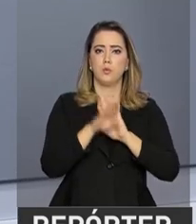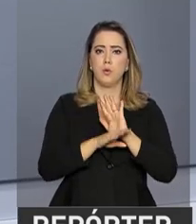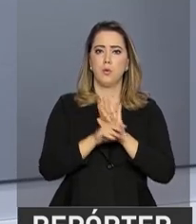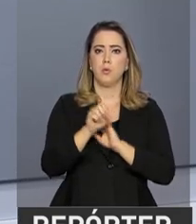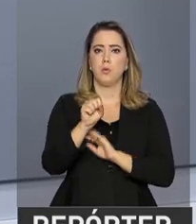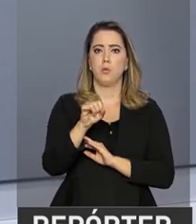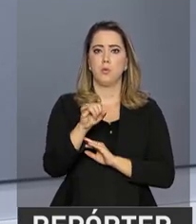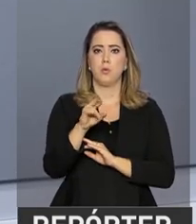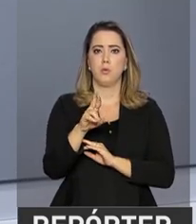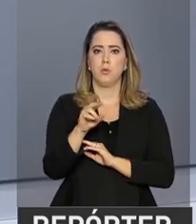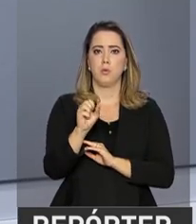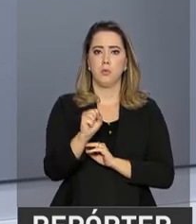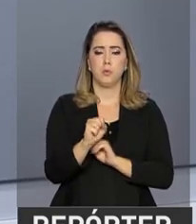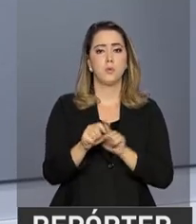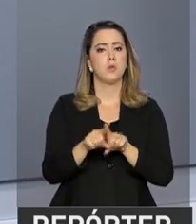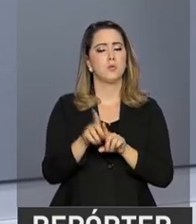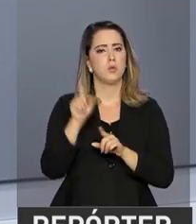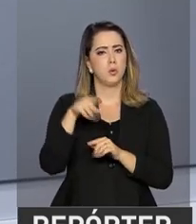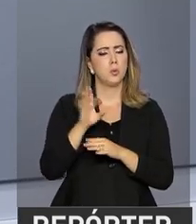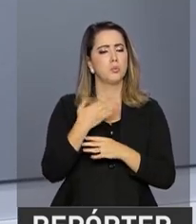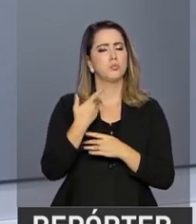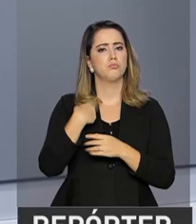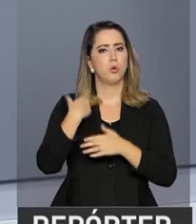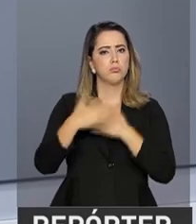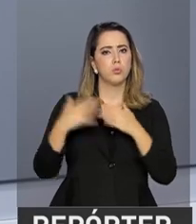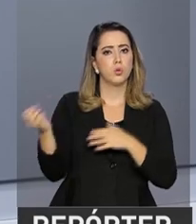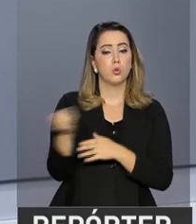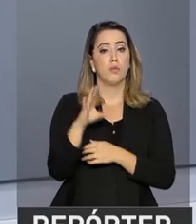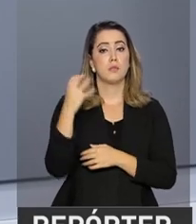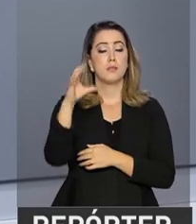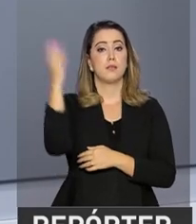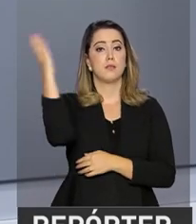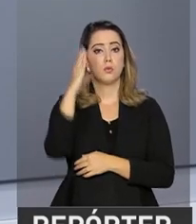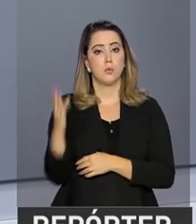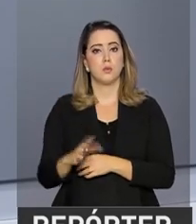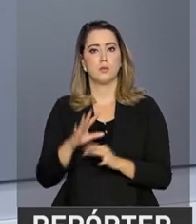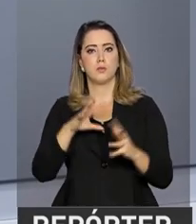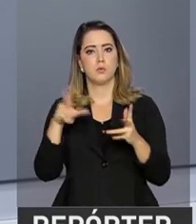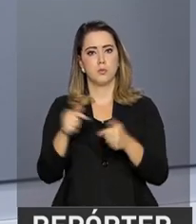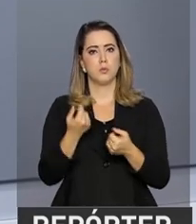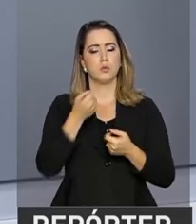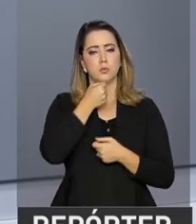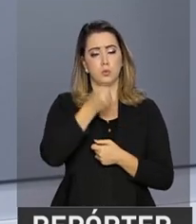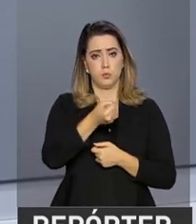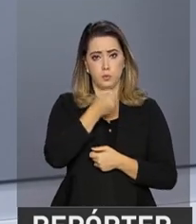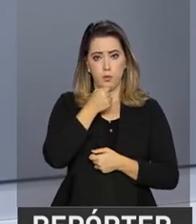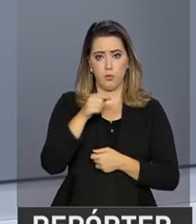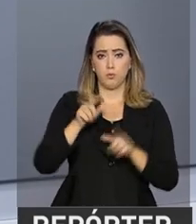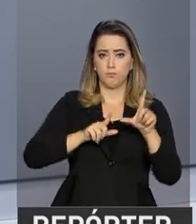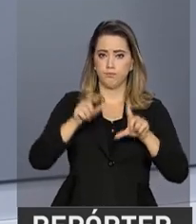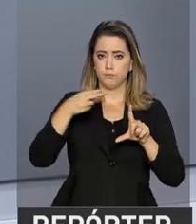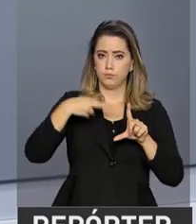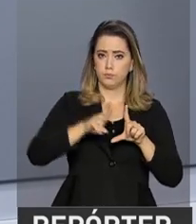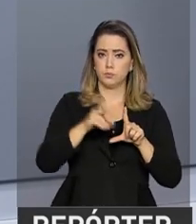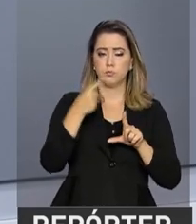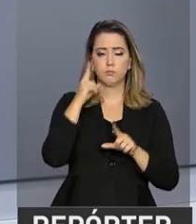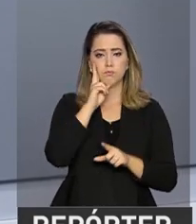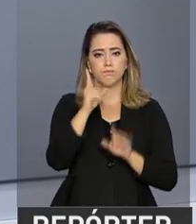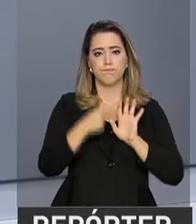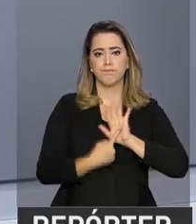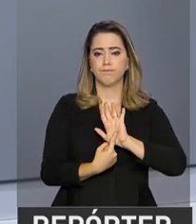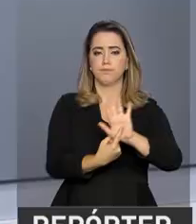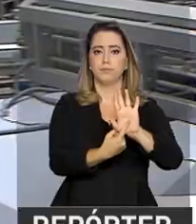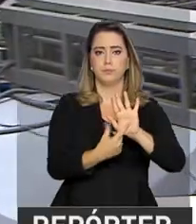promete revolucionar a ciência no Brasil e no mundo. A equipe de reportagem da TV NBR foi até lá e mostra para a gente como